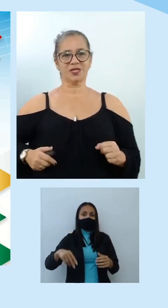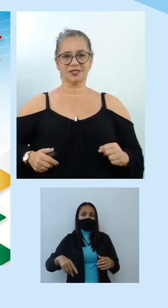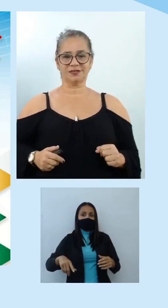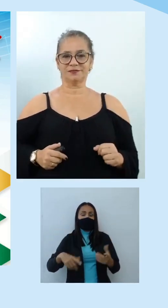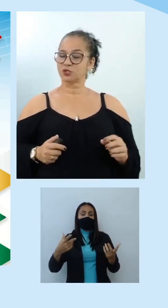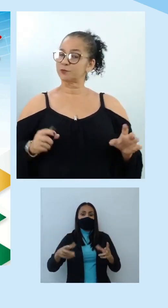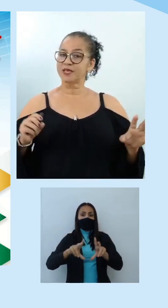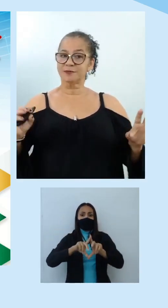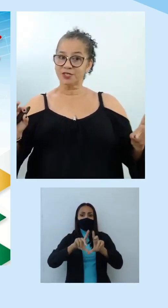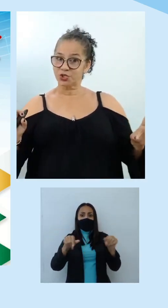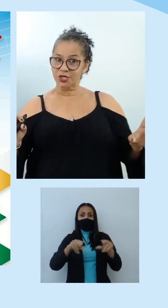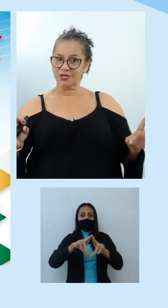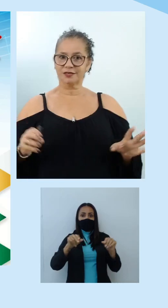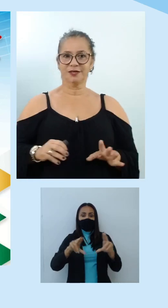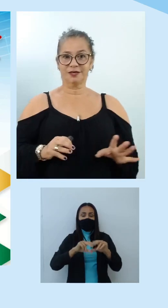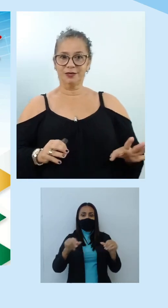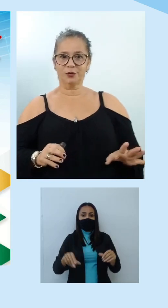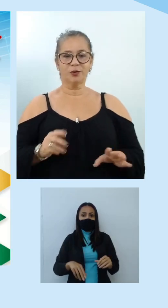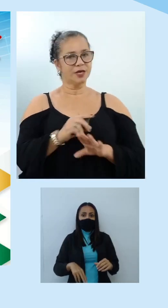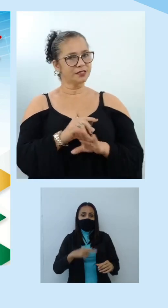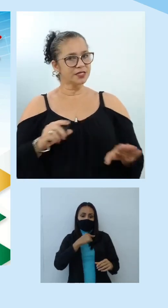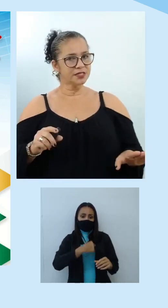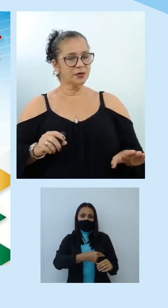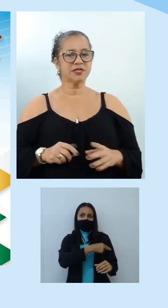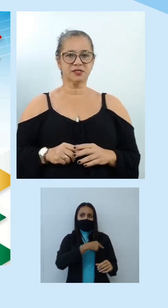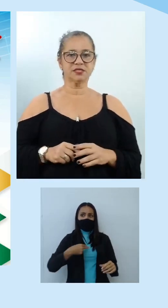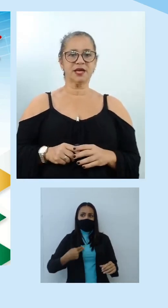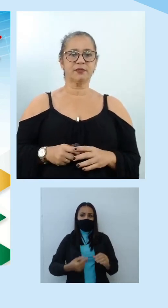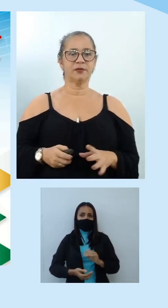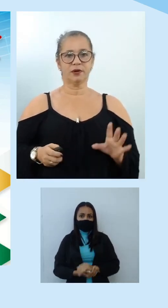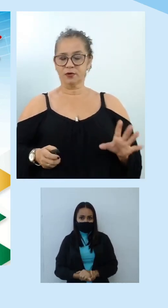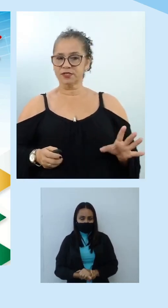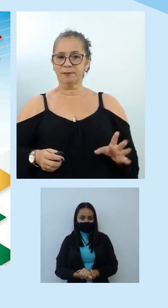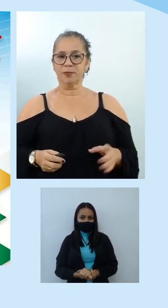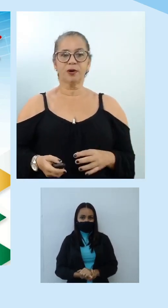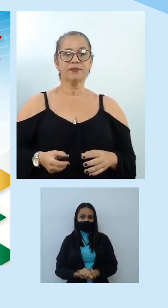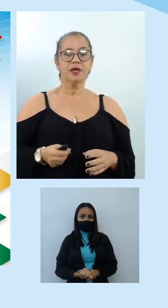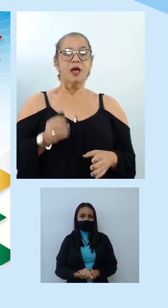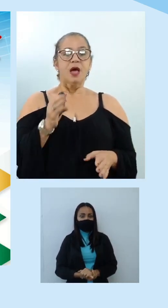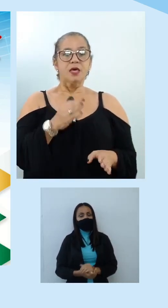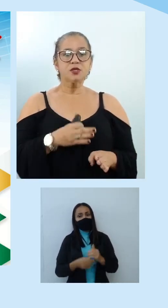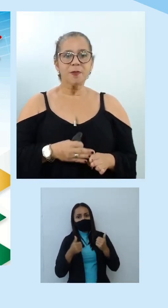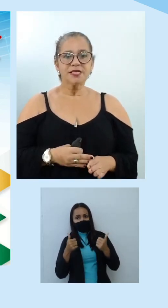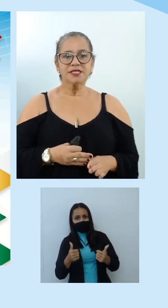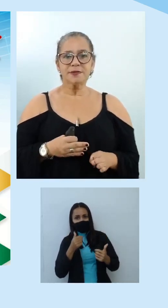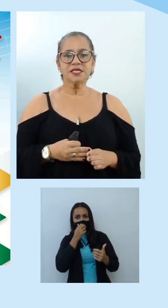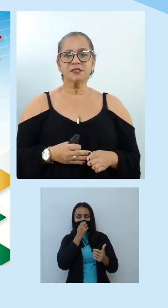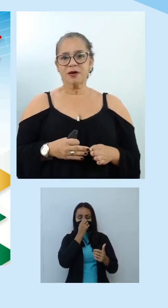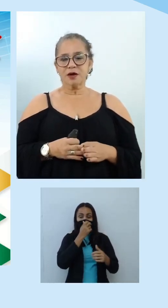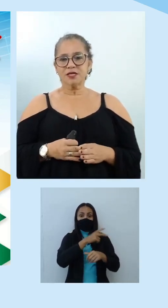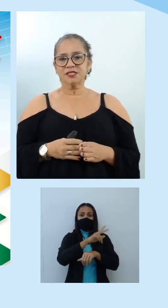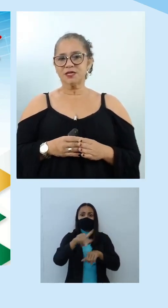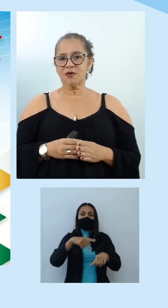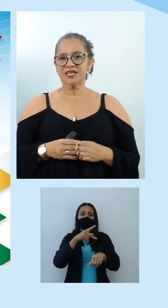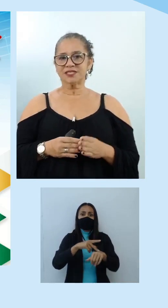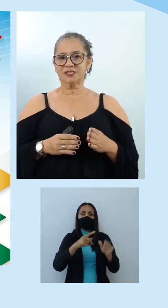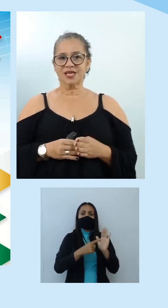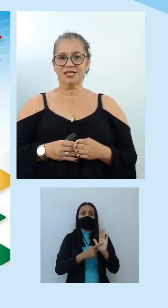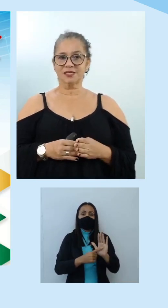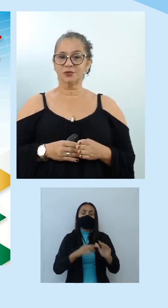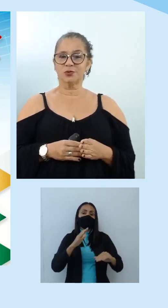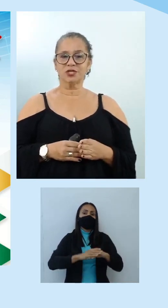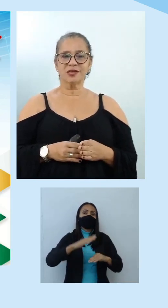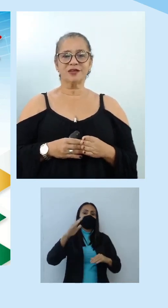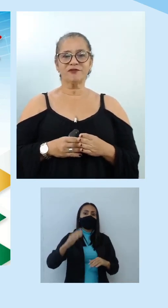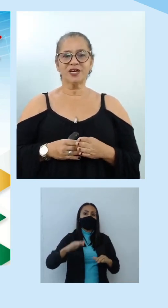a Suécia. São os países mais chiques, ricos e sem desigualdade social. Coisa boa. E os países que apresentam maiores desigualdades